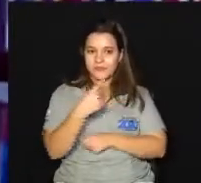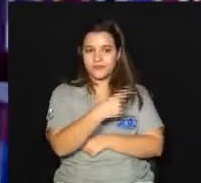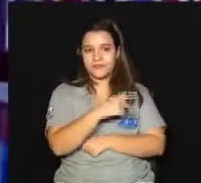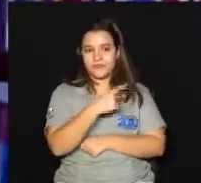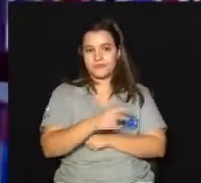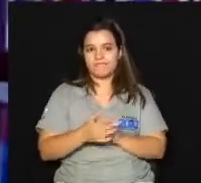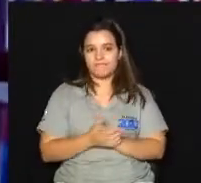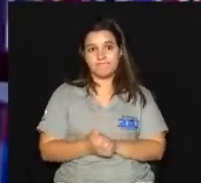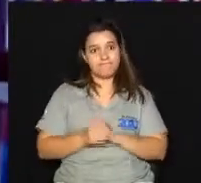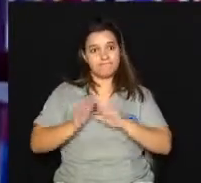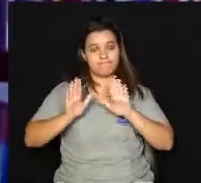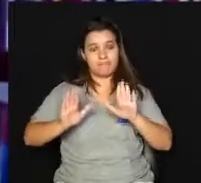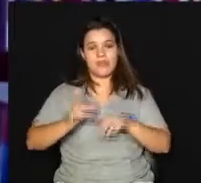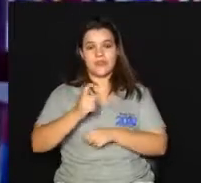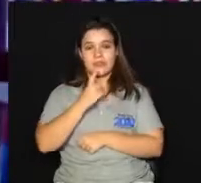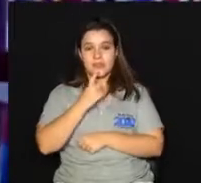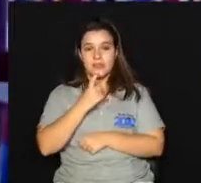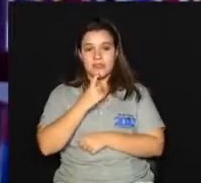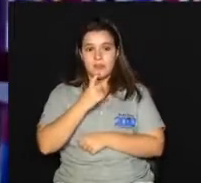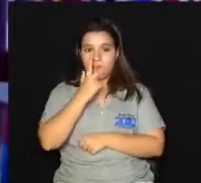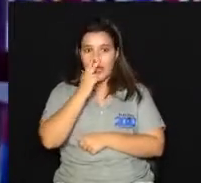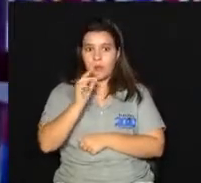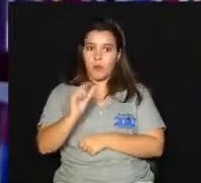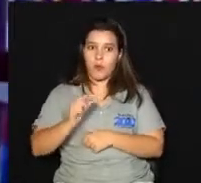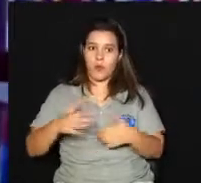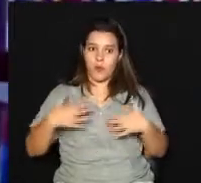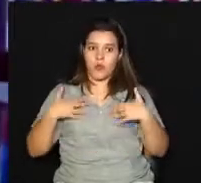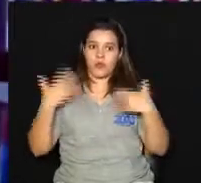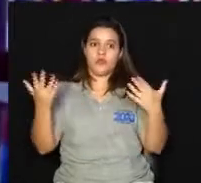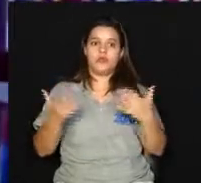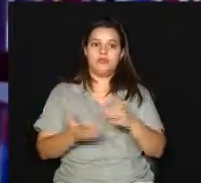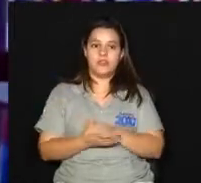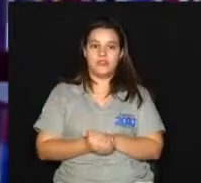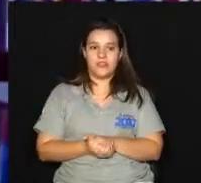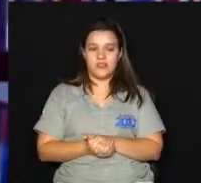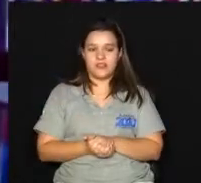Já Campinas é um pouco mais surpreendente.